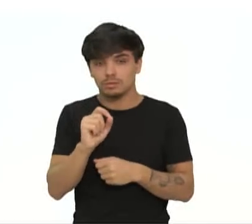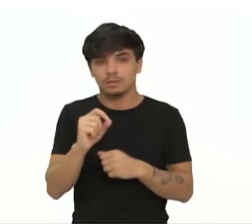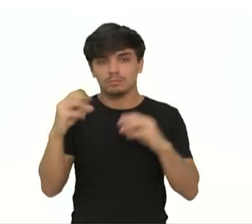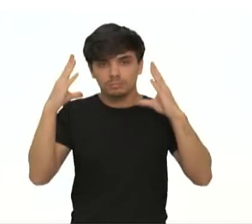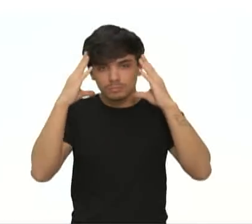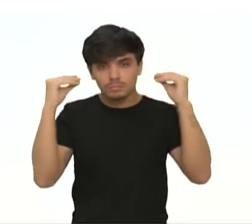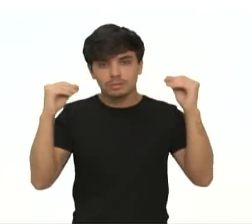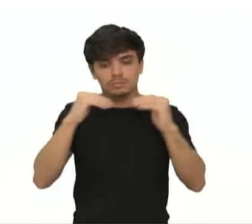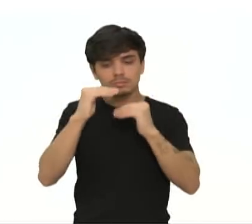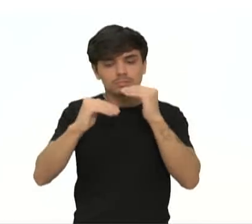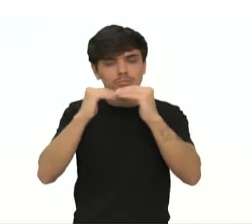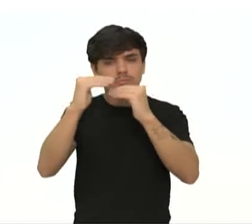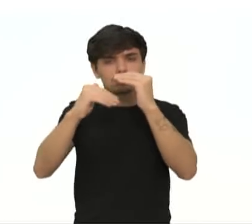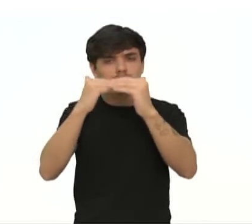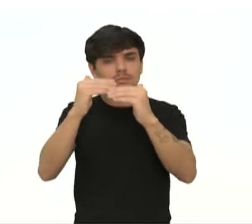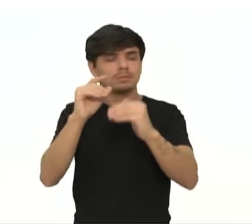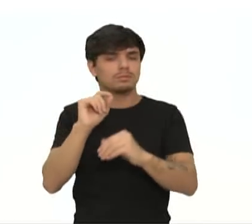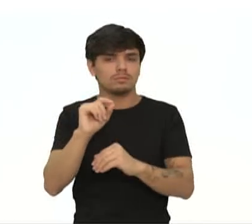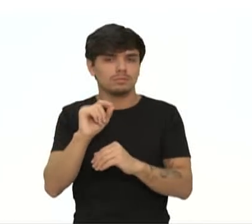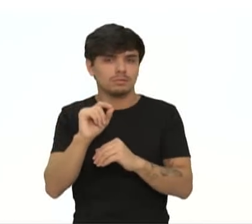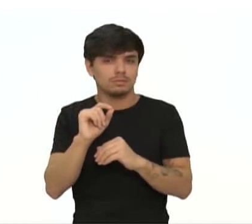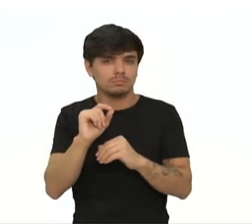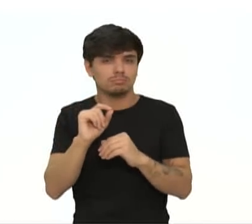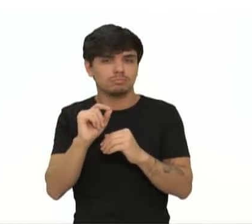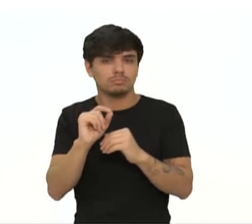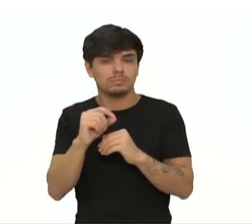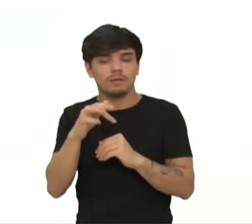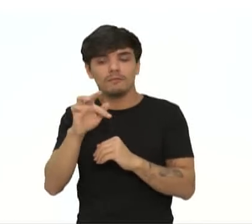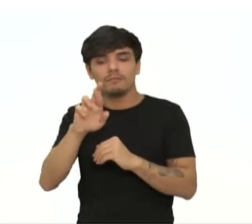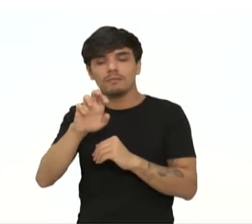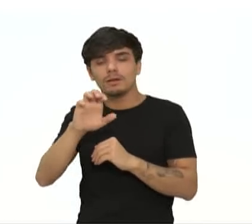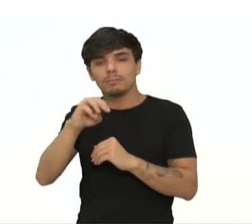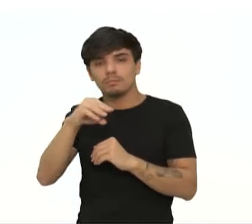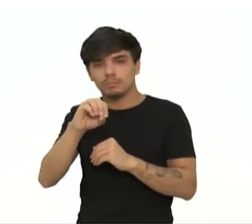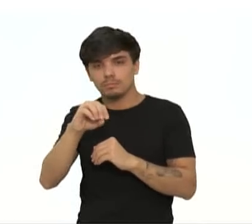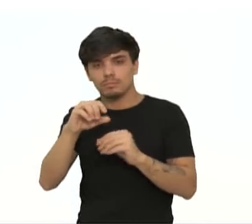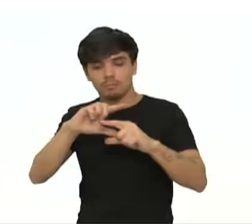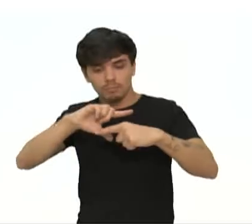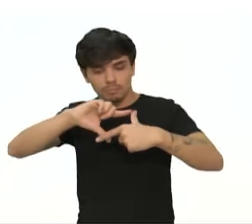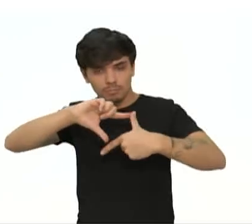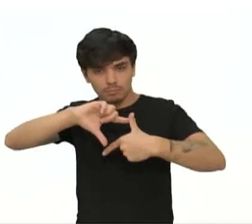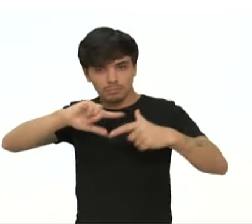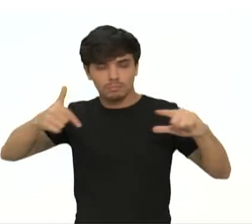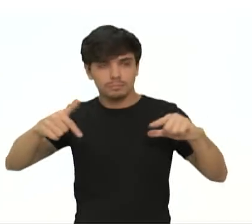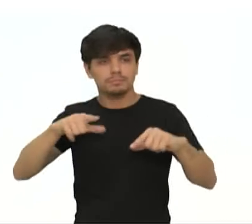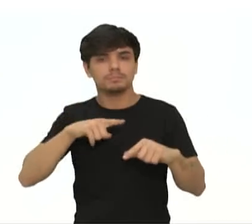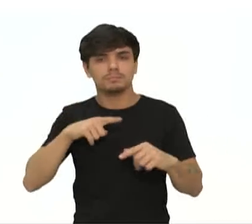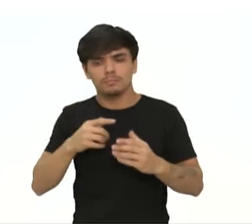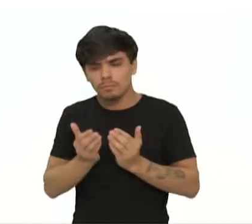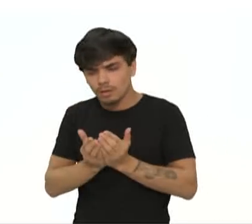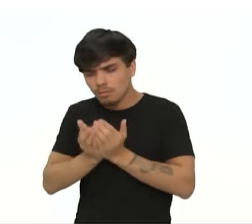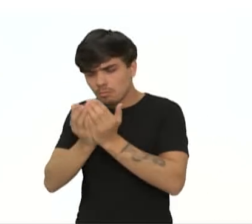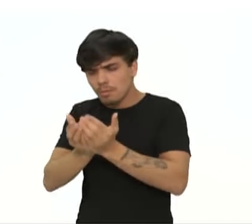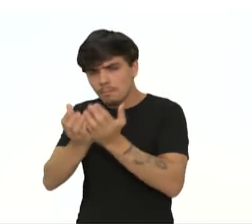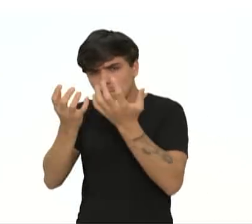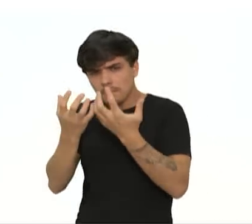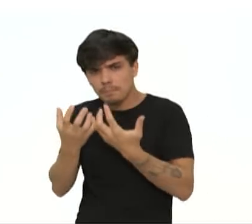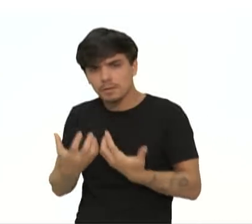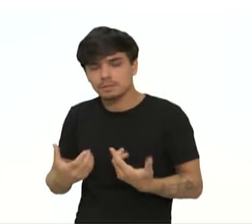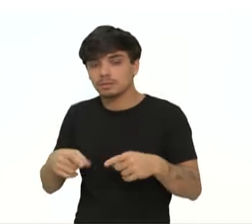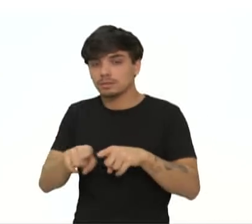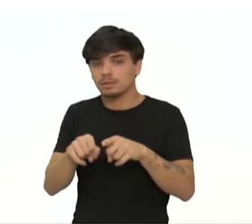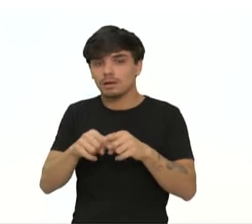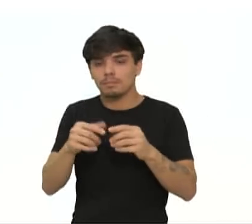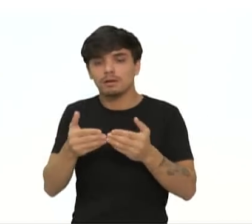Holanda desenvolveu uma frota mercante moderna, responsável por transportar cargas pesadas ao longo